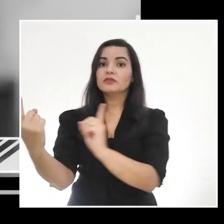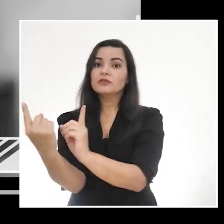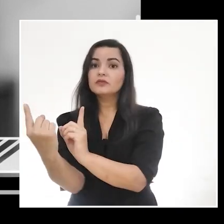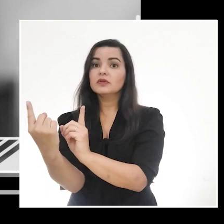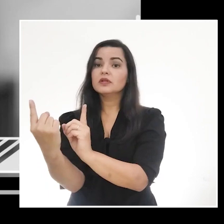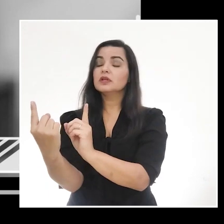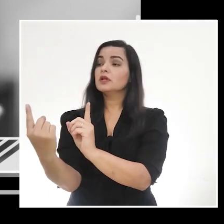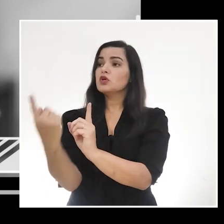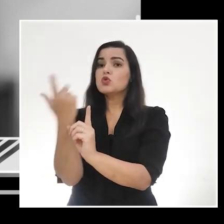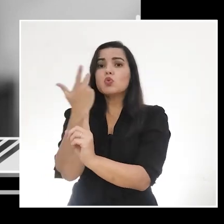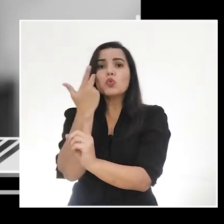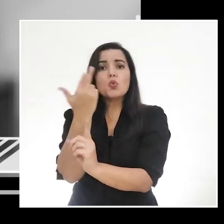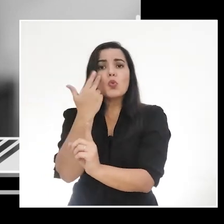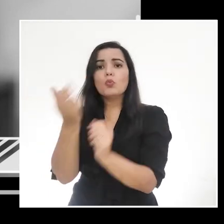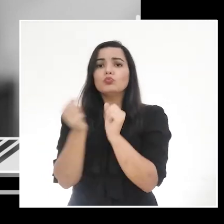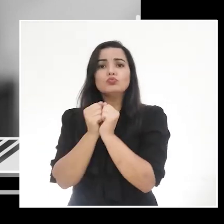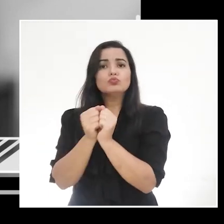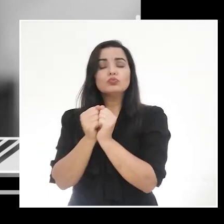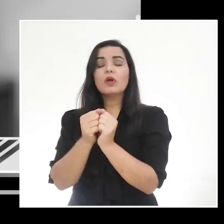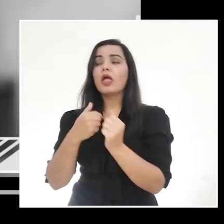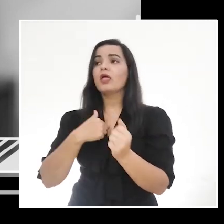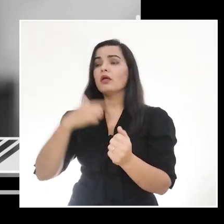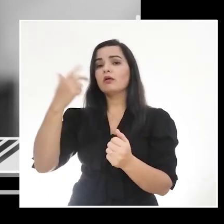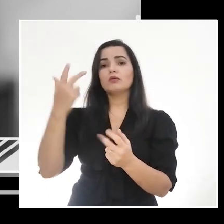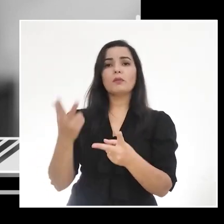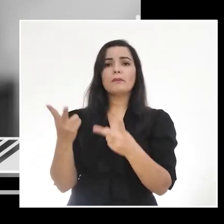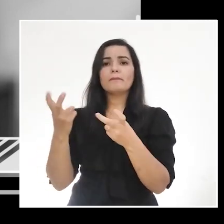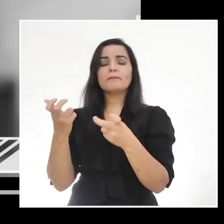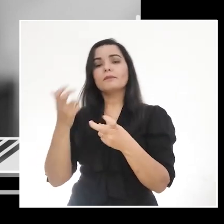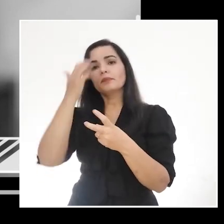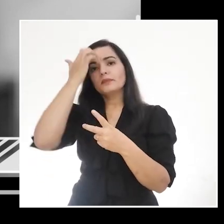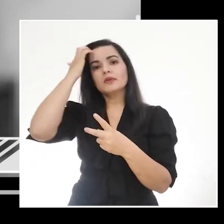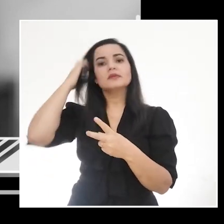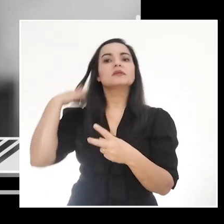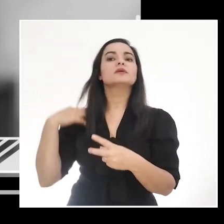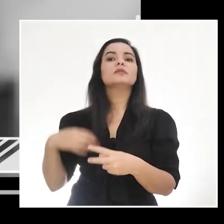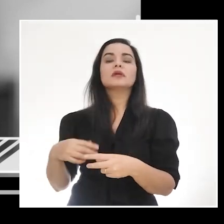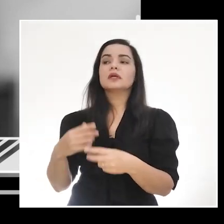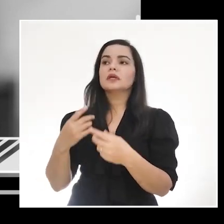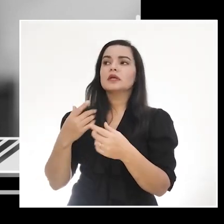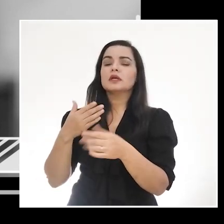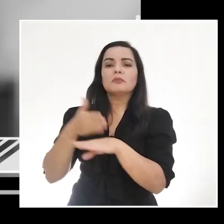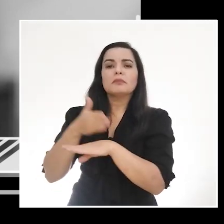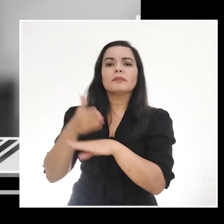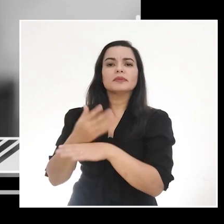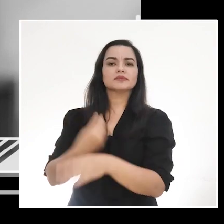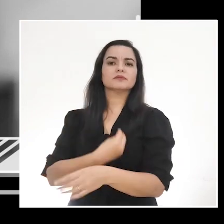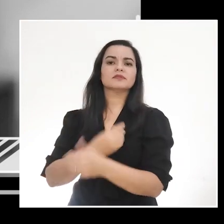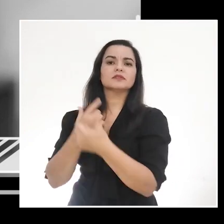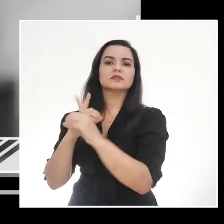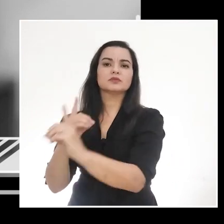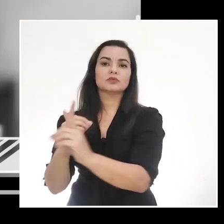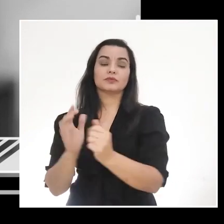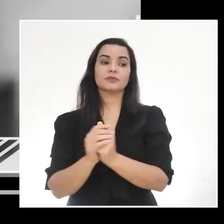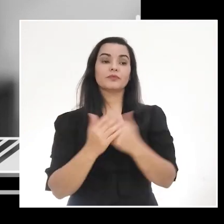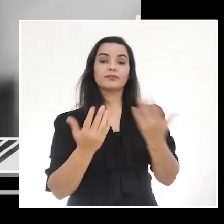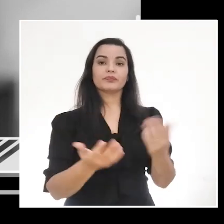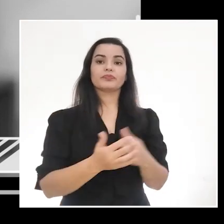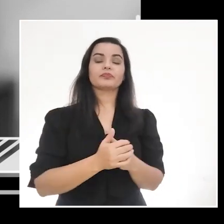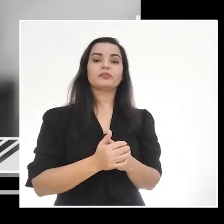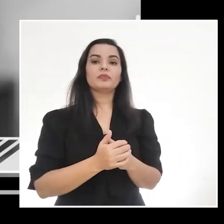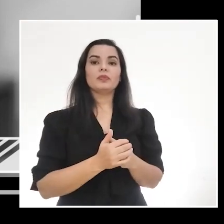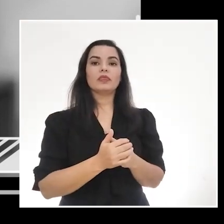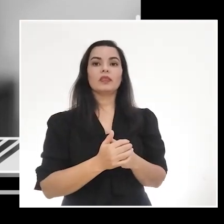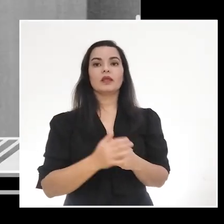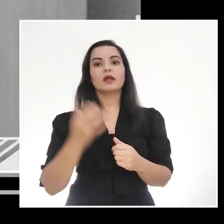vida a vida, de contribuição na vida de outra pessoa, isso existia de uma maneira orgânica, sem que eu soubesse que isso fazia parte